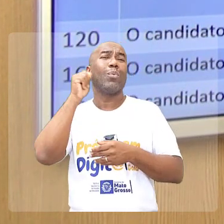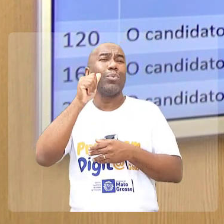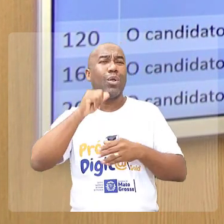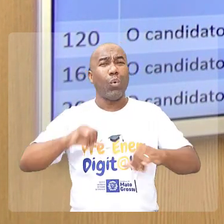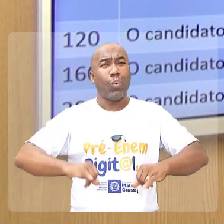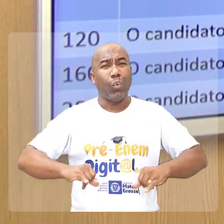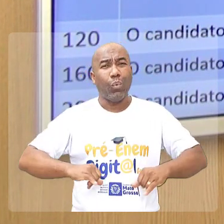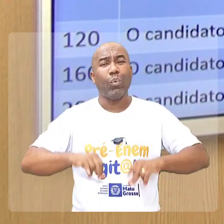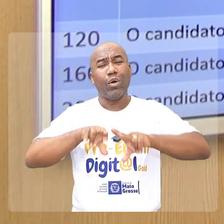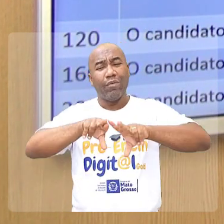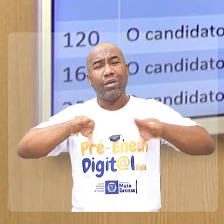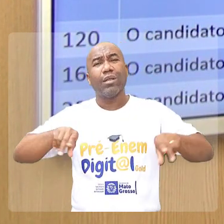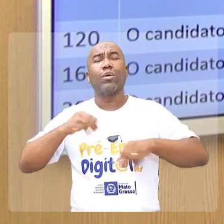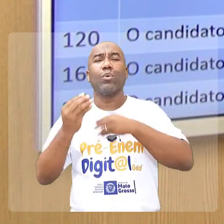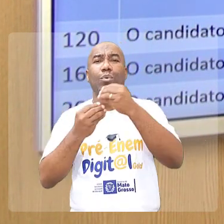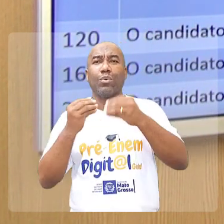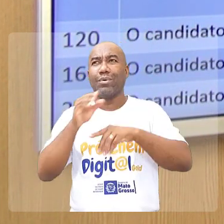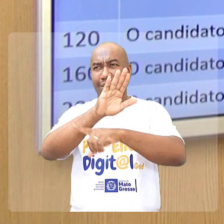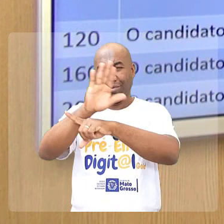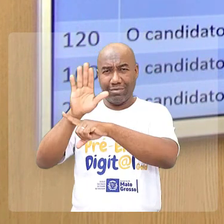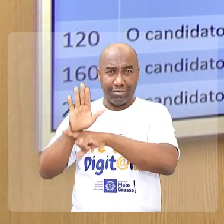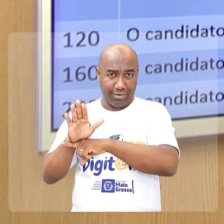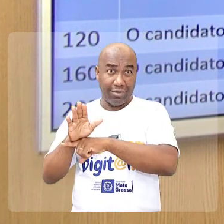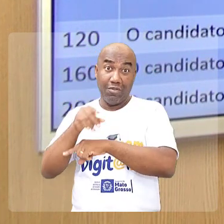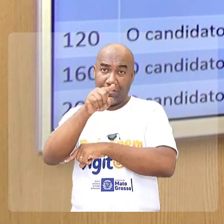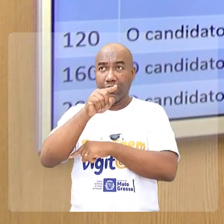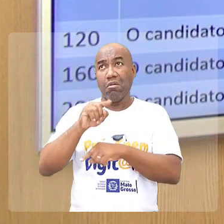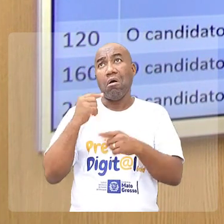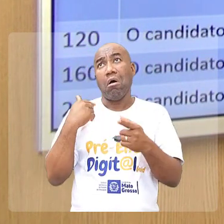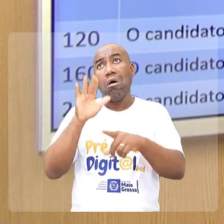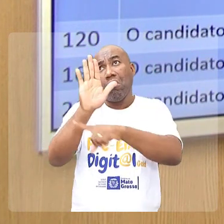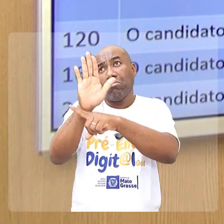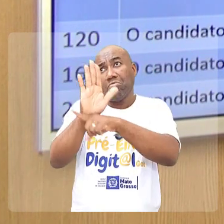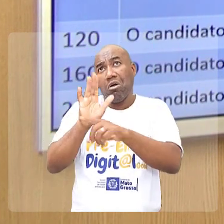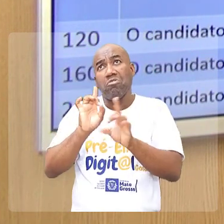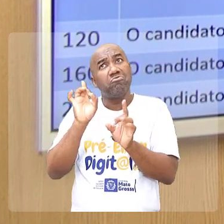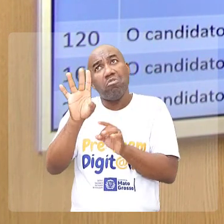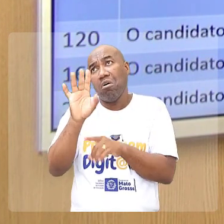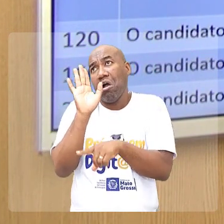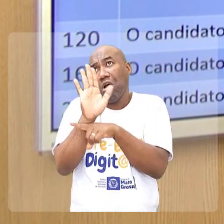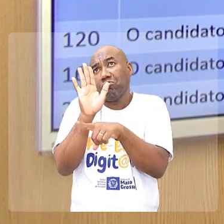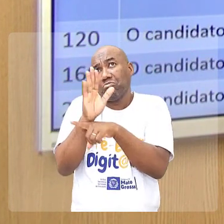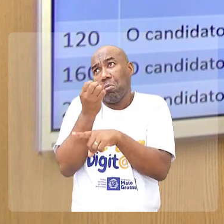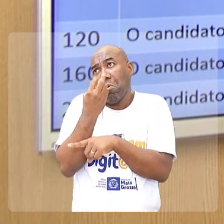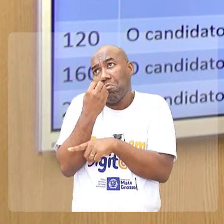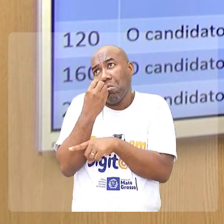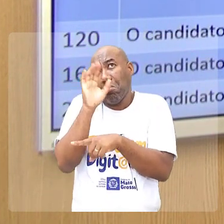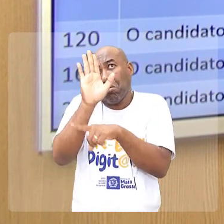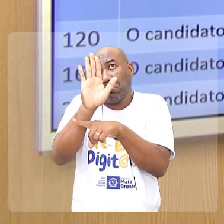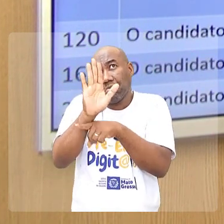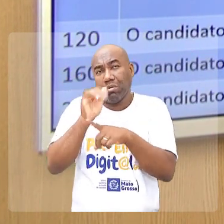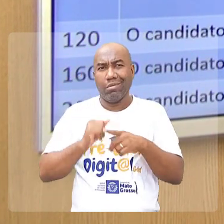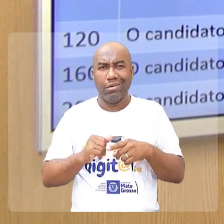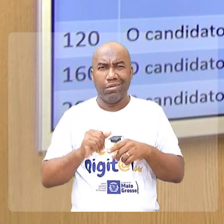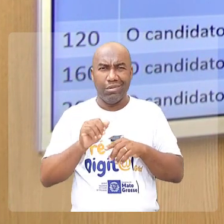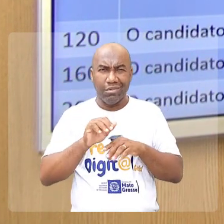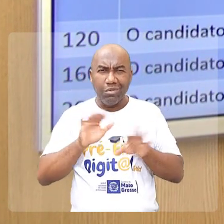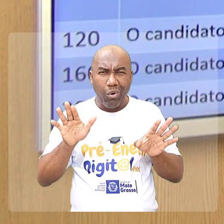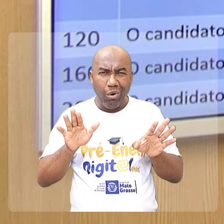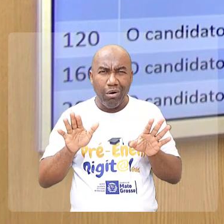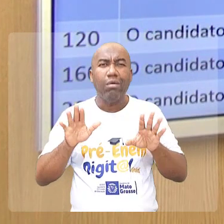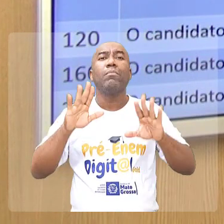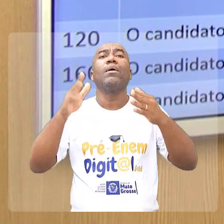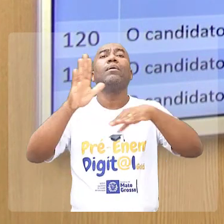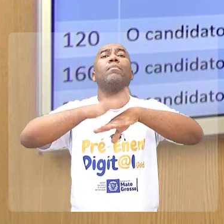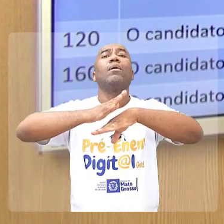não explica, ou seja, ela tenta apenas encerrar o assunto sem resolver. Nesse